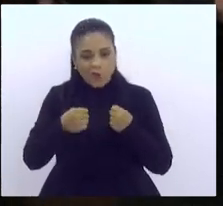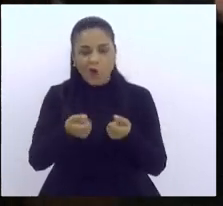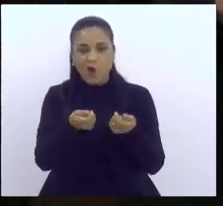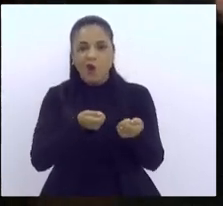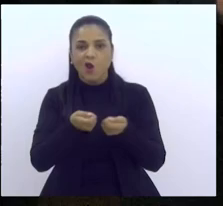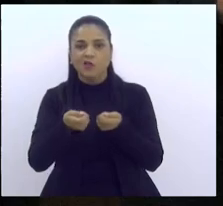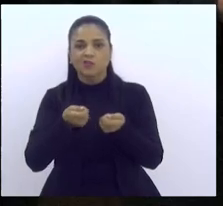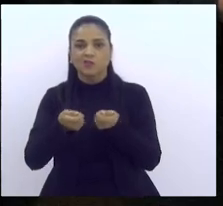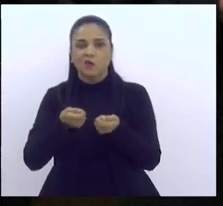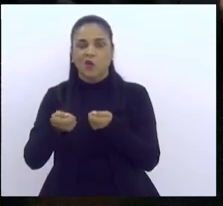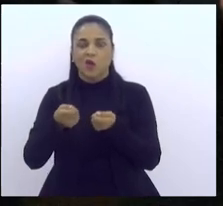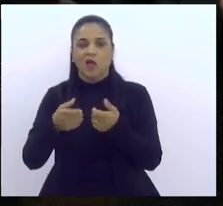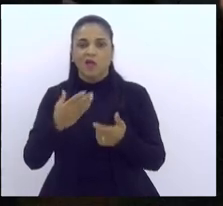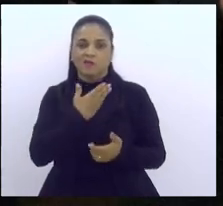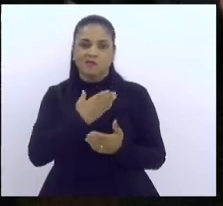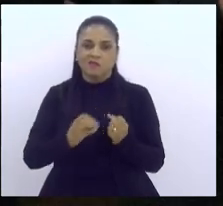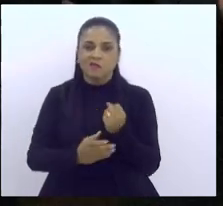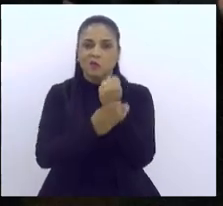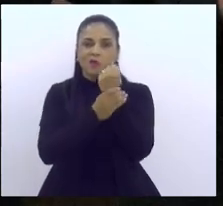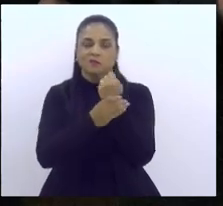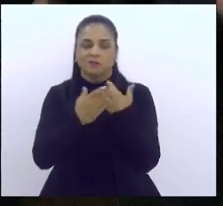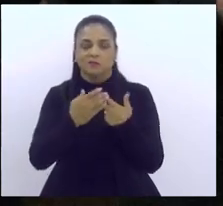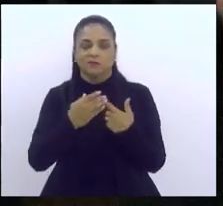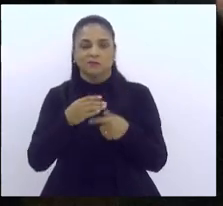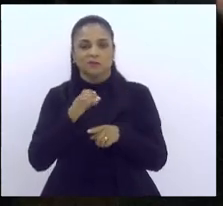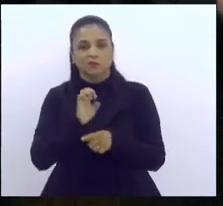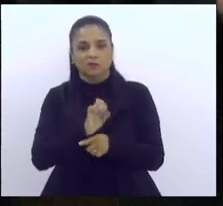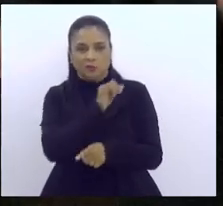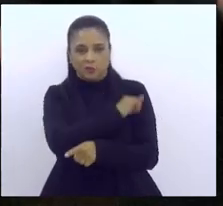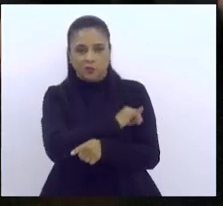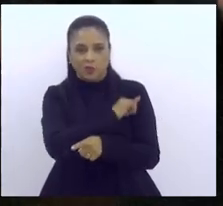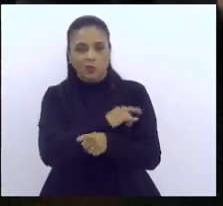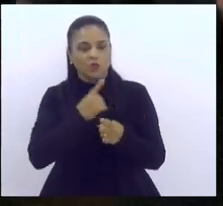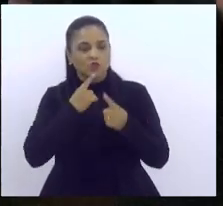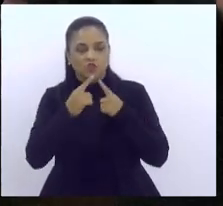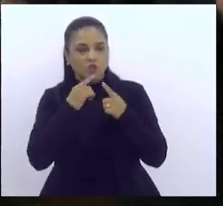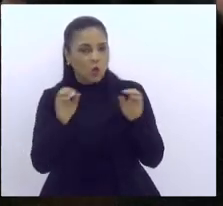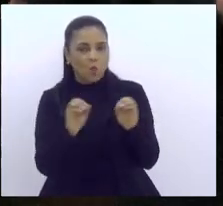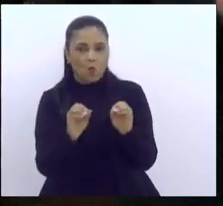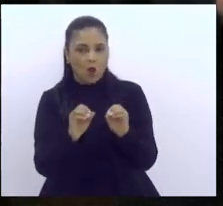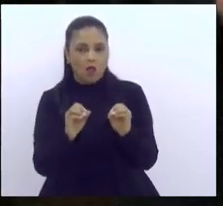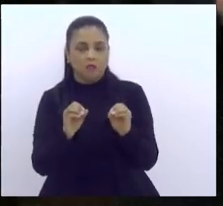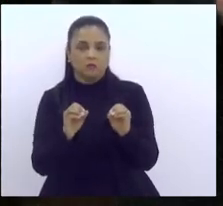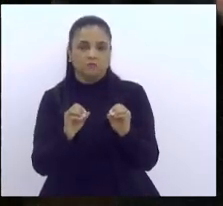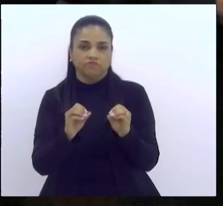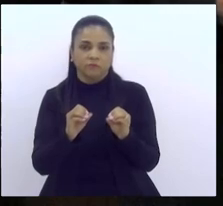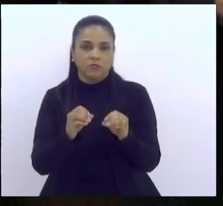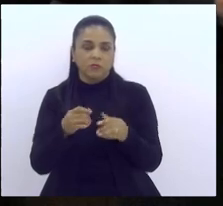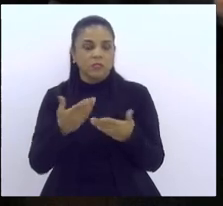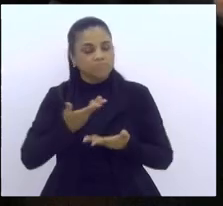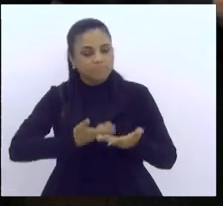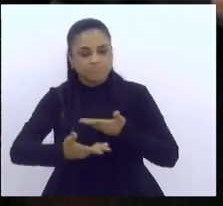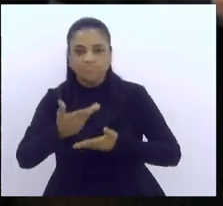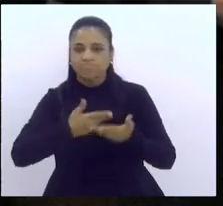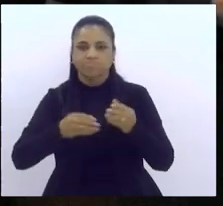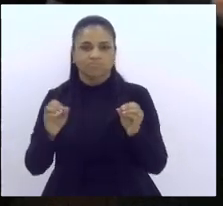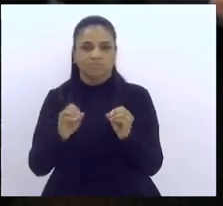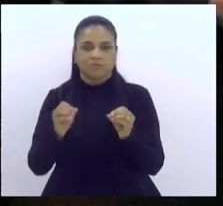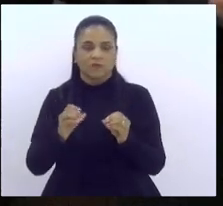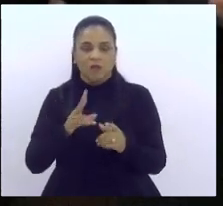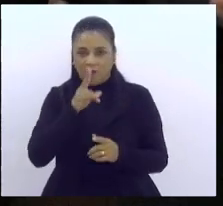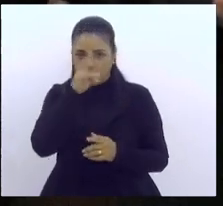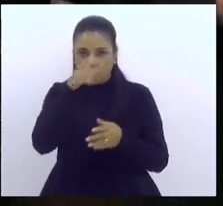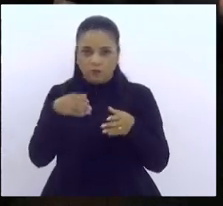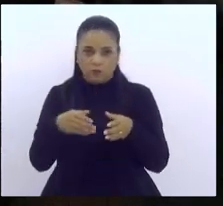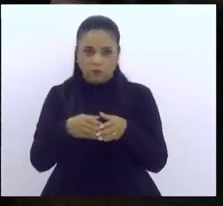se fecha, se encastela e não dialoga e insiste em não querer oxigenar as nossas forças de segurança. Então, parabenizar a fala de